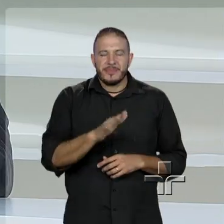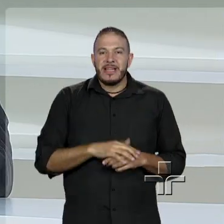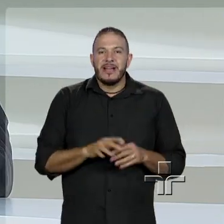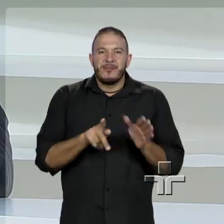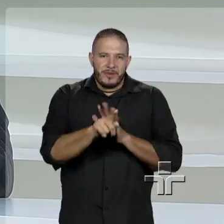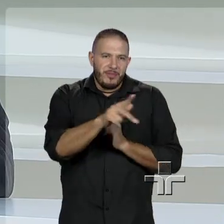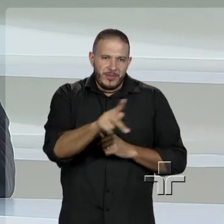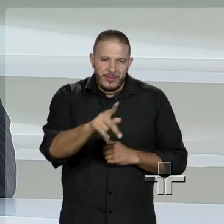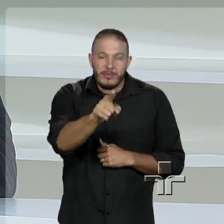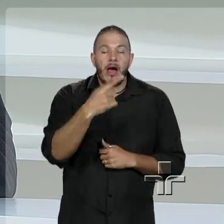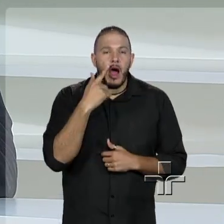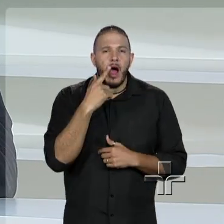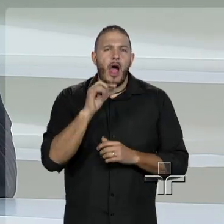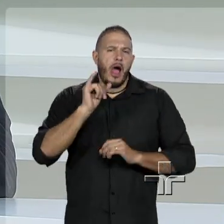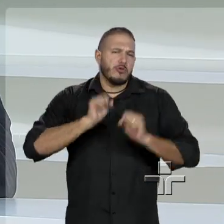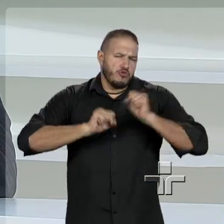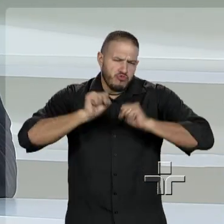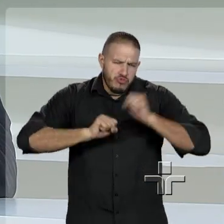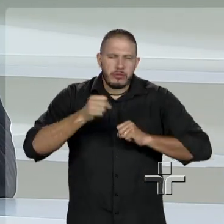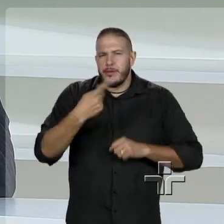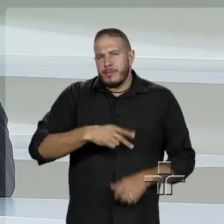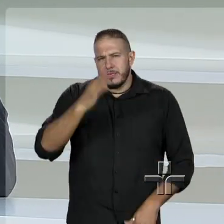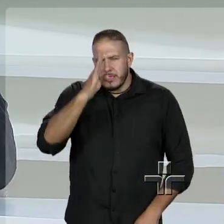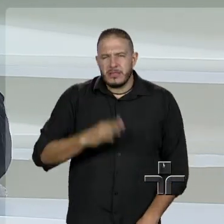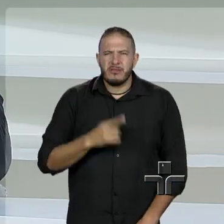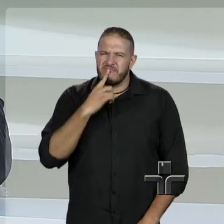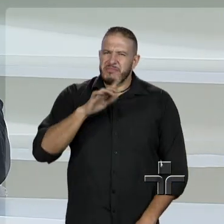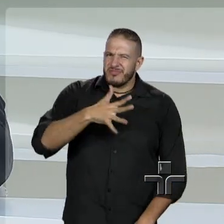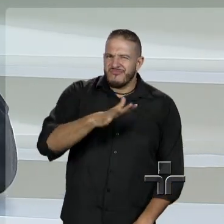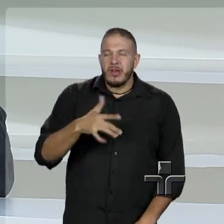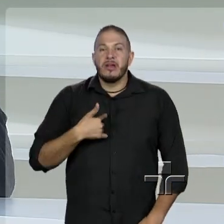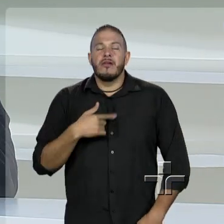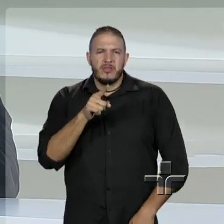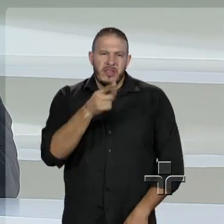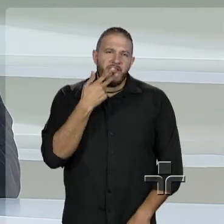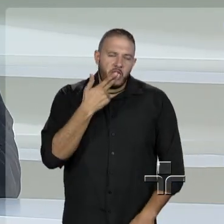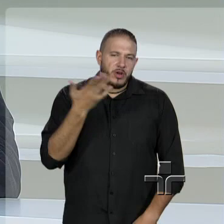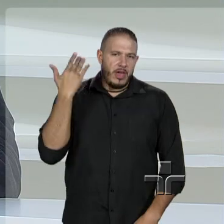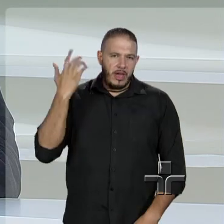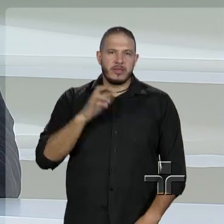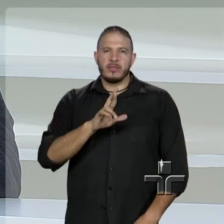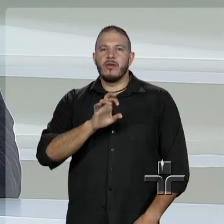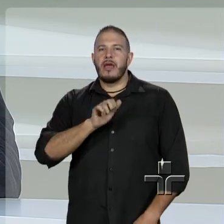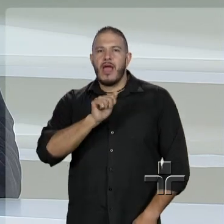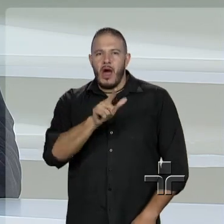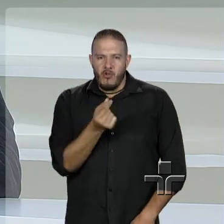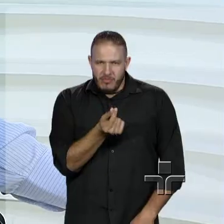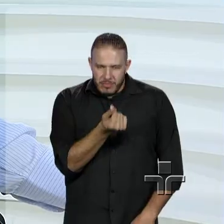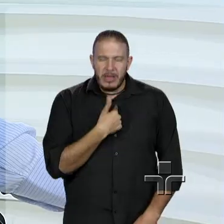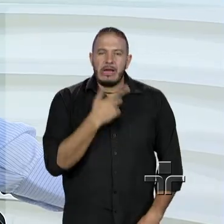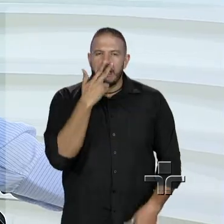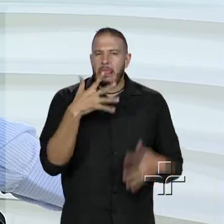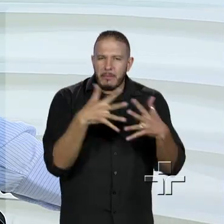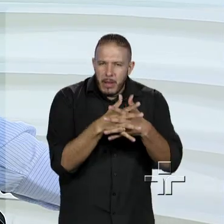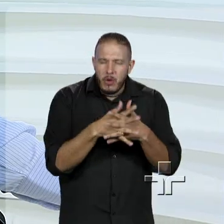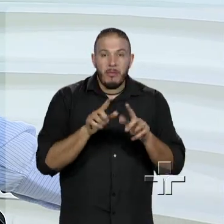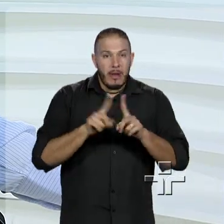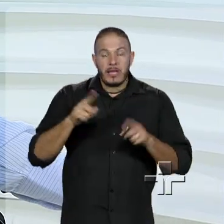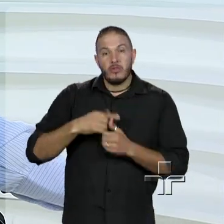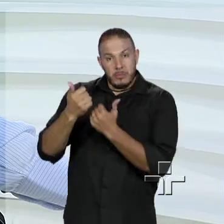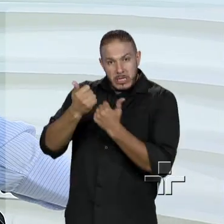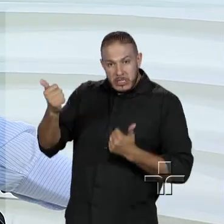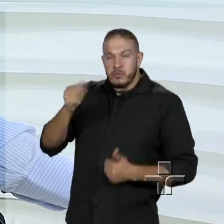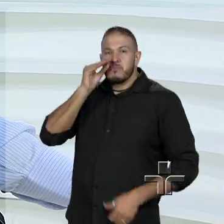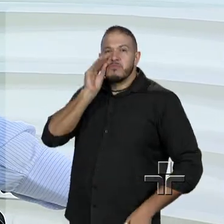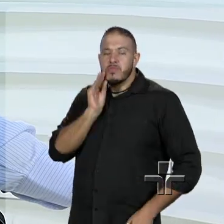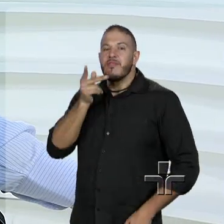vai mal. O senhor sempre disse que o real muito valorizado atrapalhou a indústria no passado recente. E o ministro Paulo Guedes fala muito em